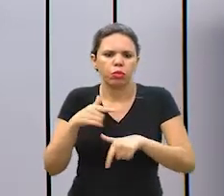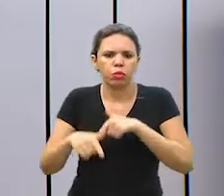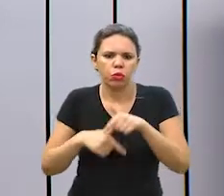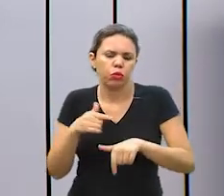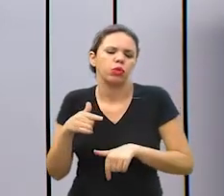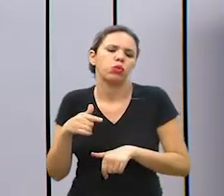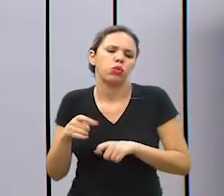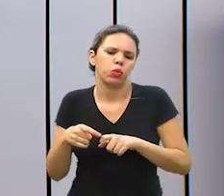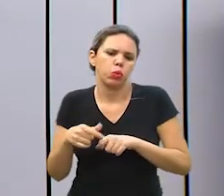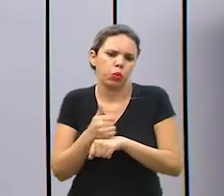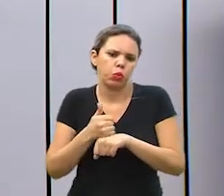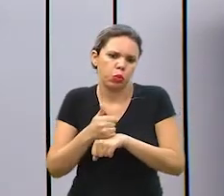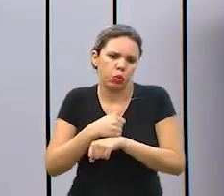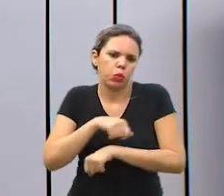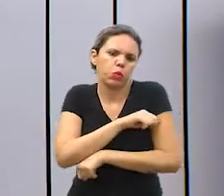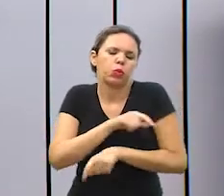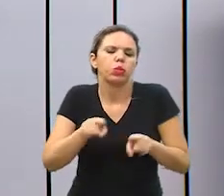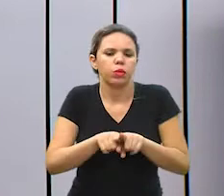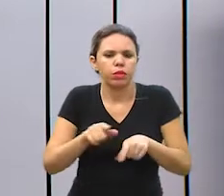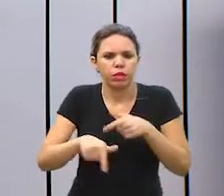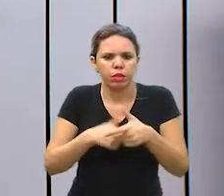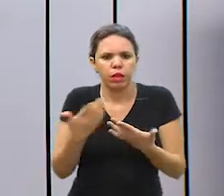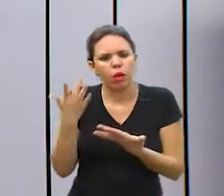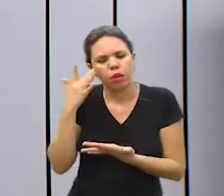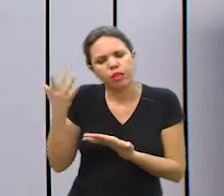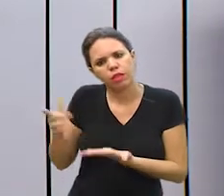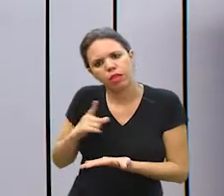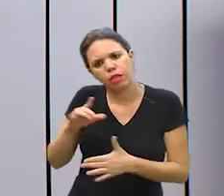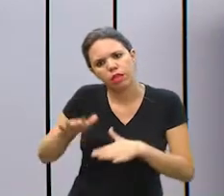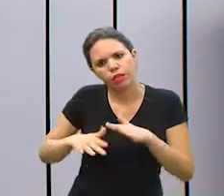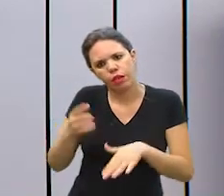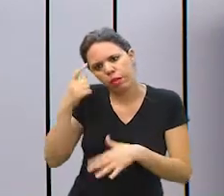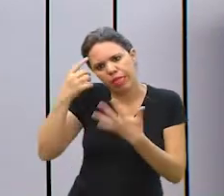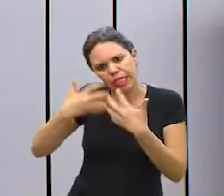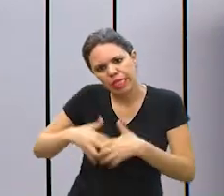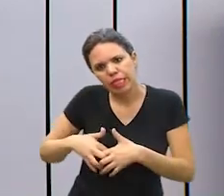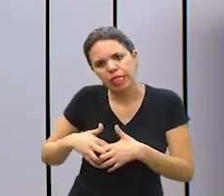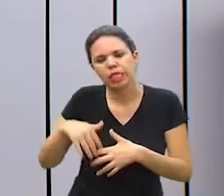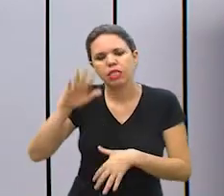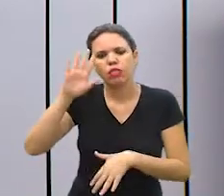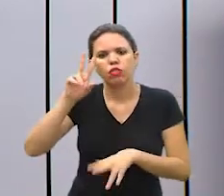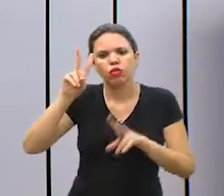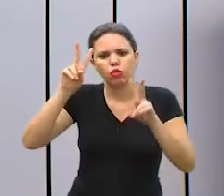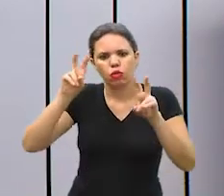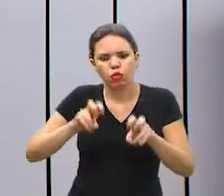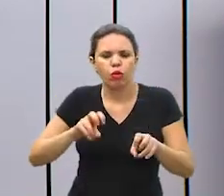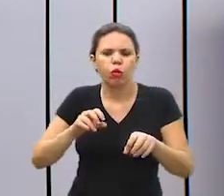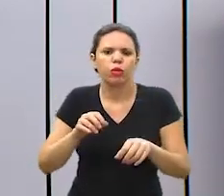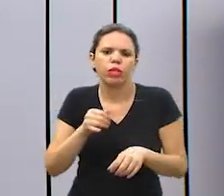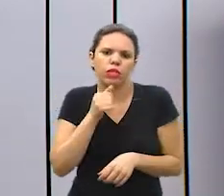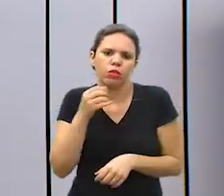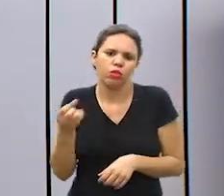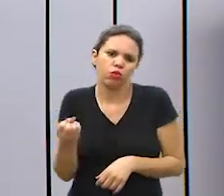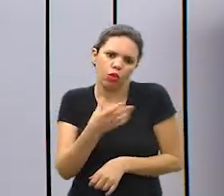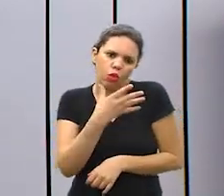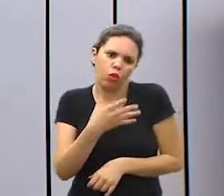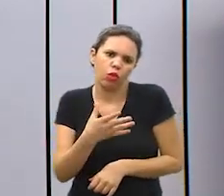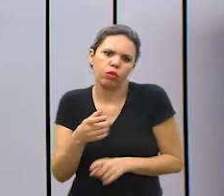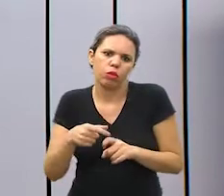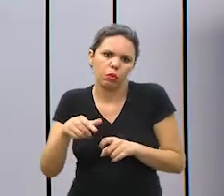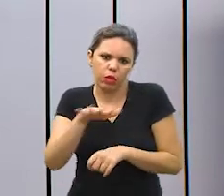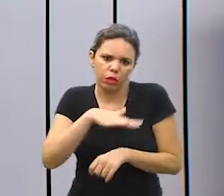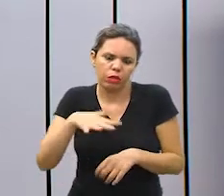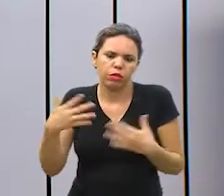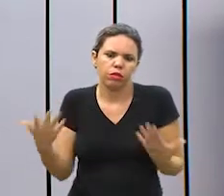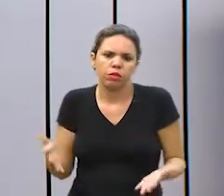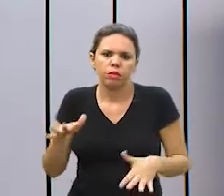residentes. Eu acho, viu, doutora, que nós teremos que talvez repensar um pouquinho mais a formação dos nossos